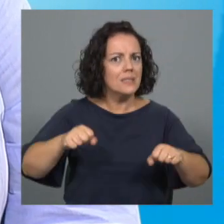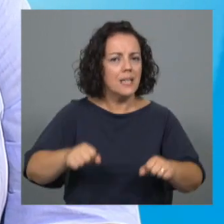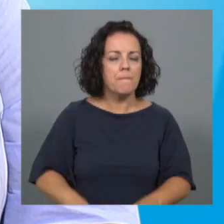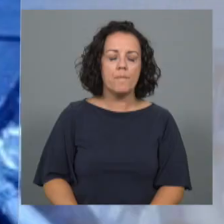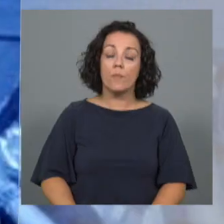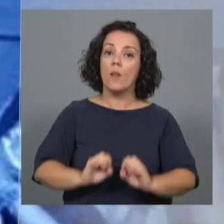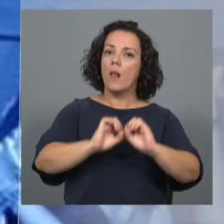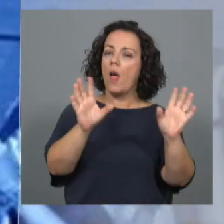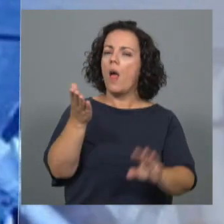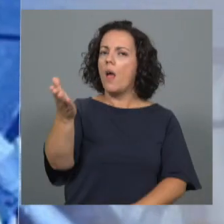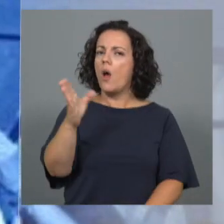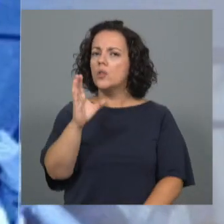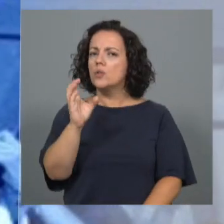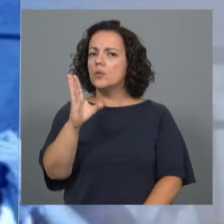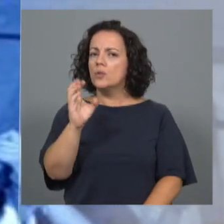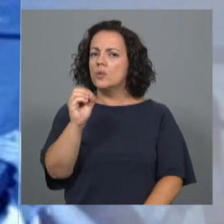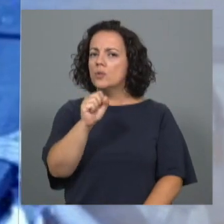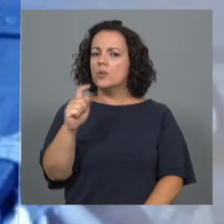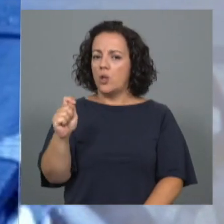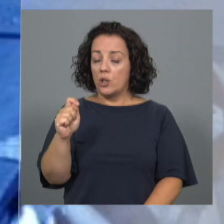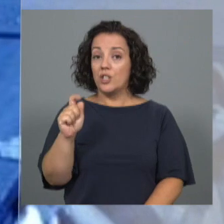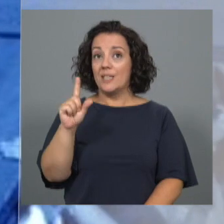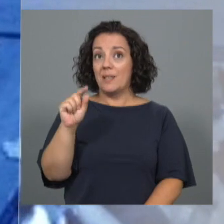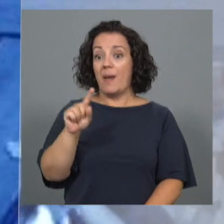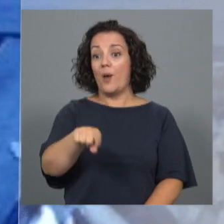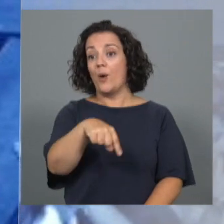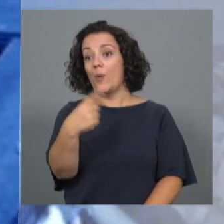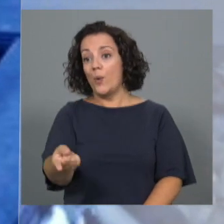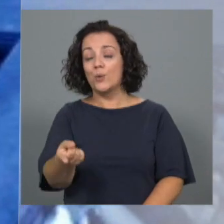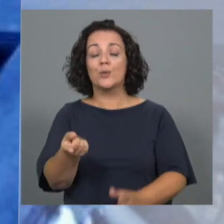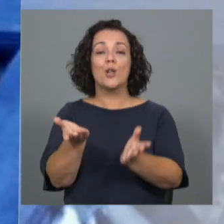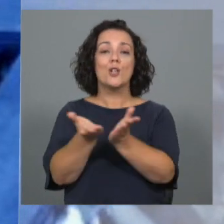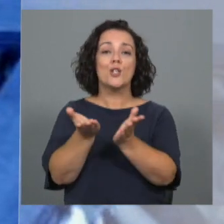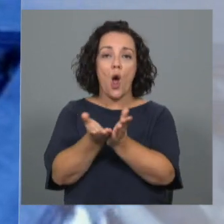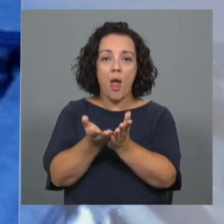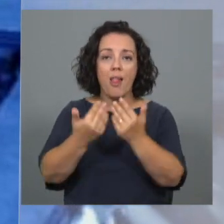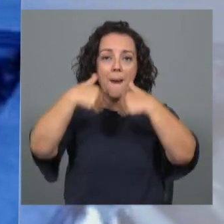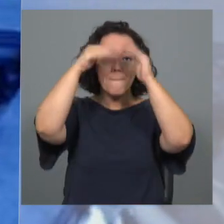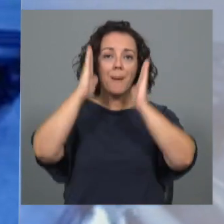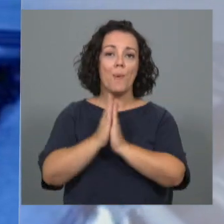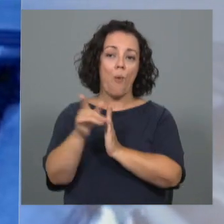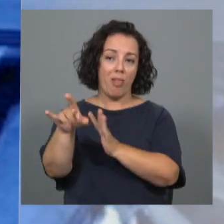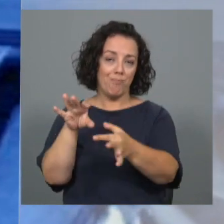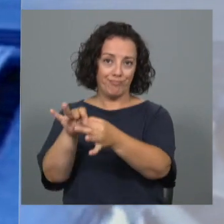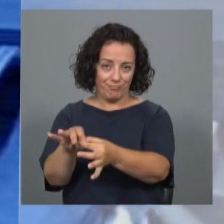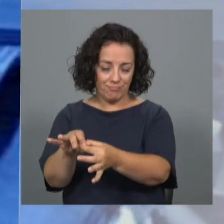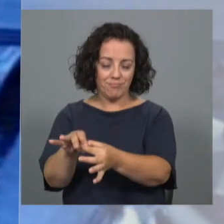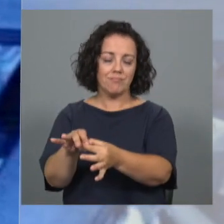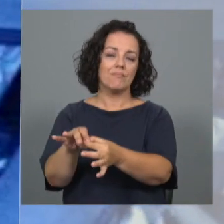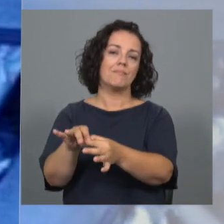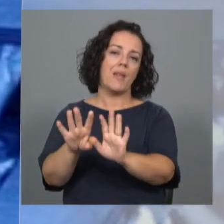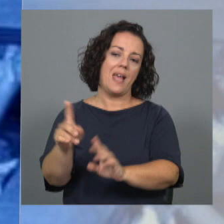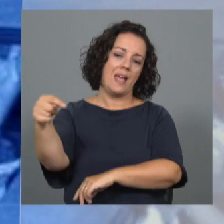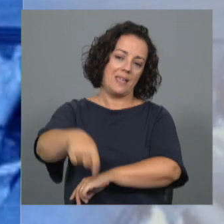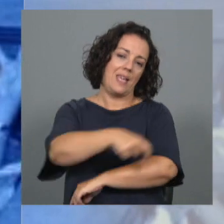também um desafio este que passa pelo Colégio Conciliar Maria Imaculada, ao qual está ligado, embora representem hoje aqui a